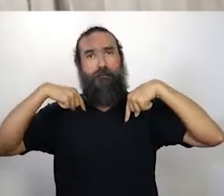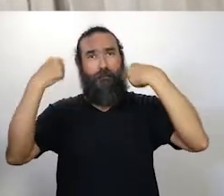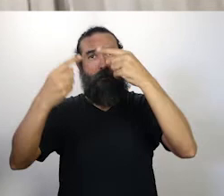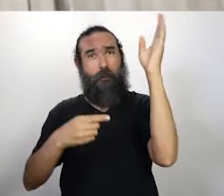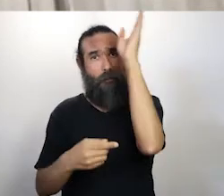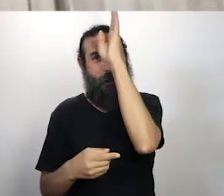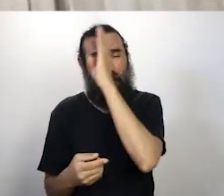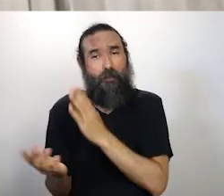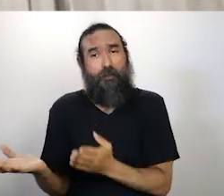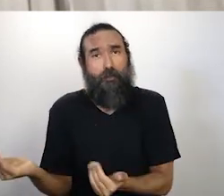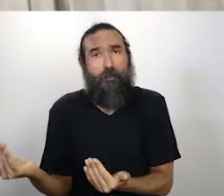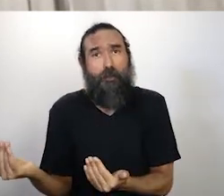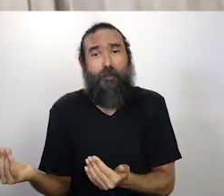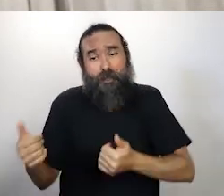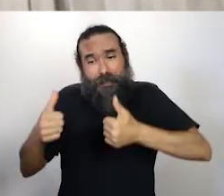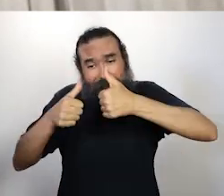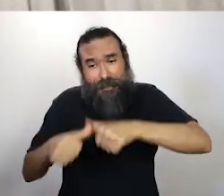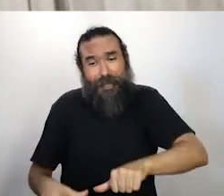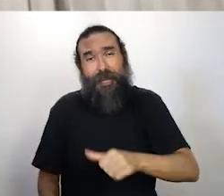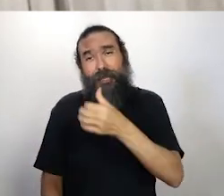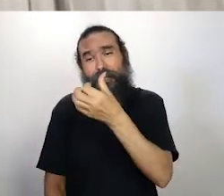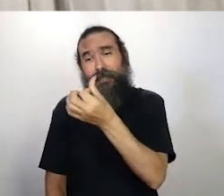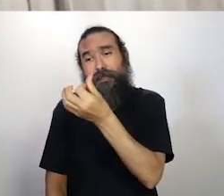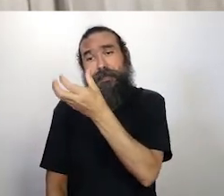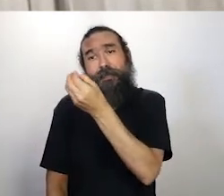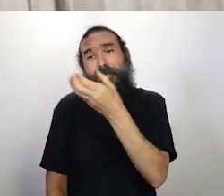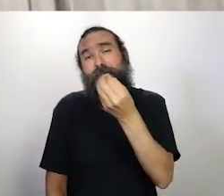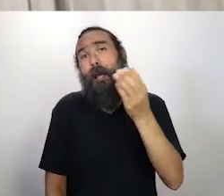Conferência Nacional de Juventude mobilizou